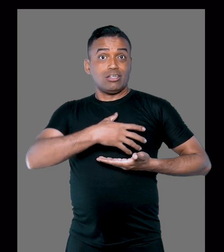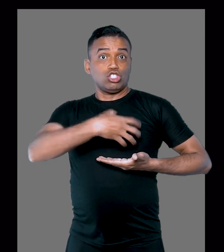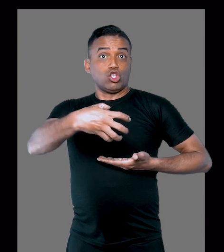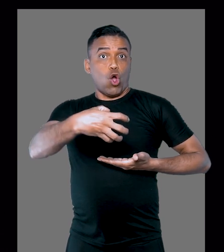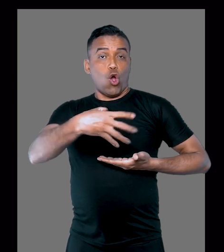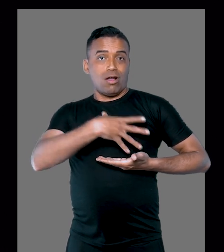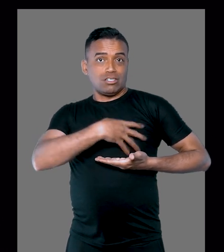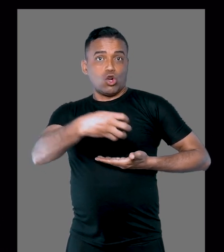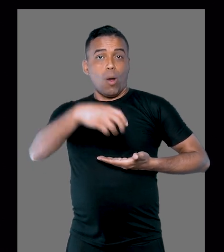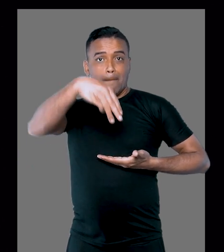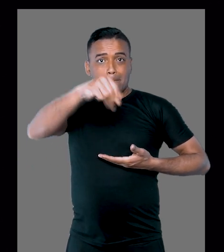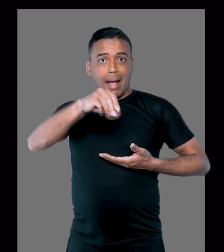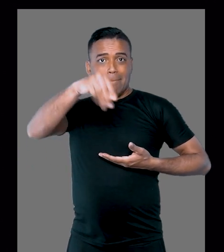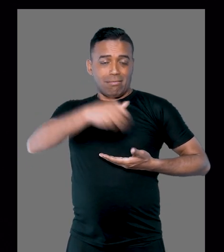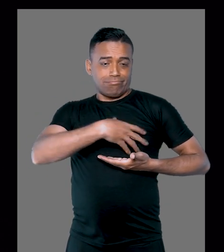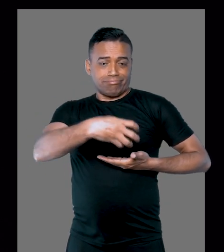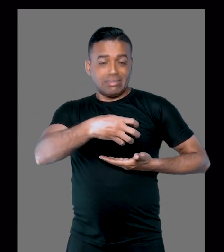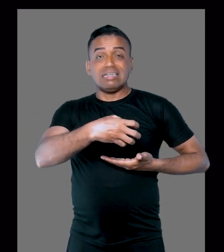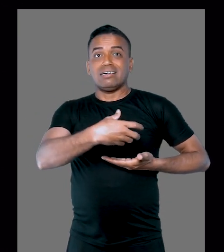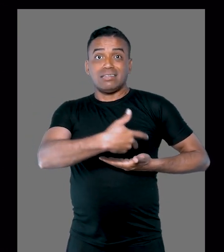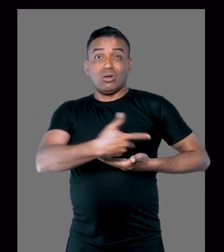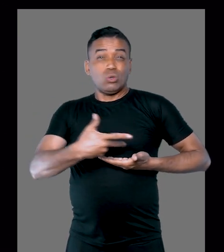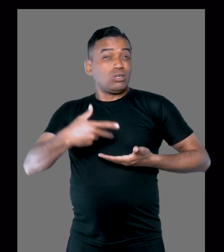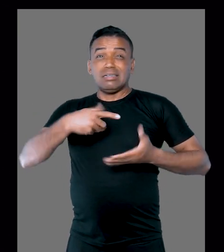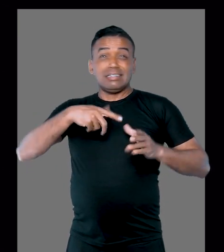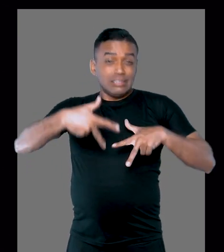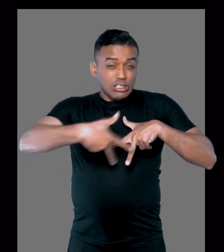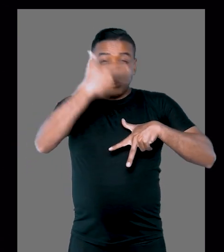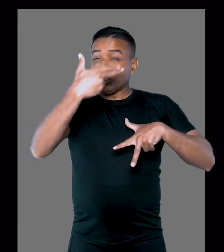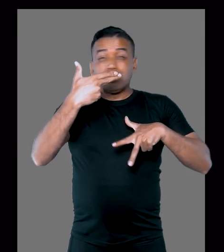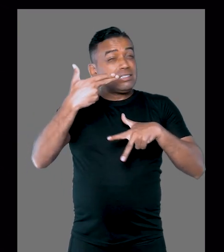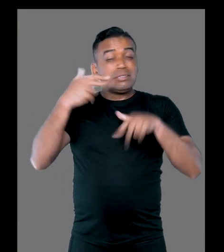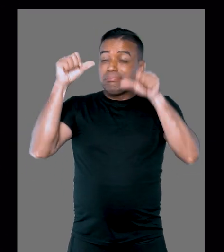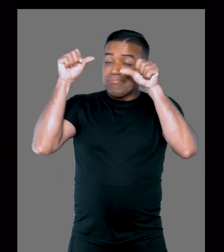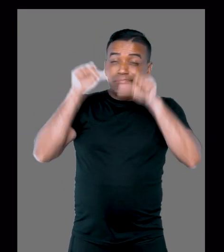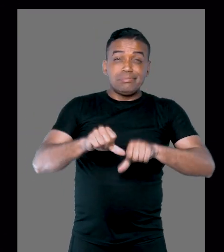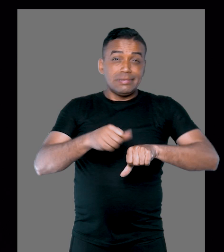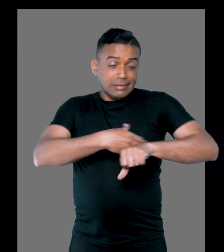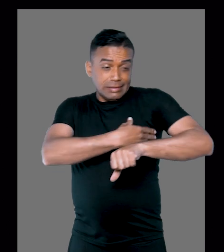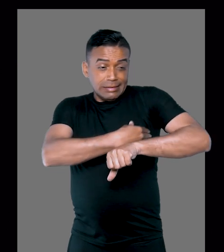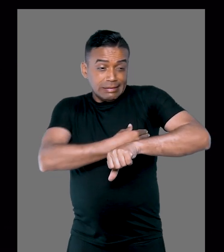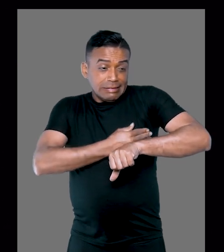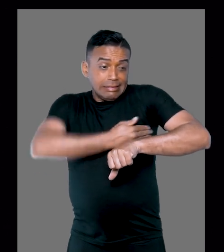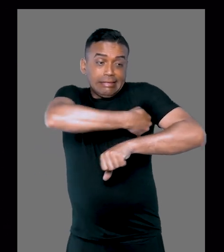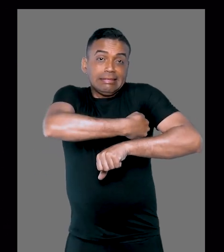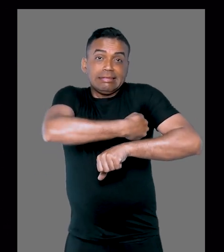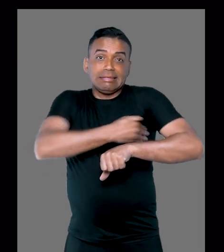por completo. Por causa disso, a cirurgia foi muito invasiva, de modo que vovó ficou com um pedaço das axilas para